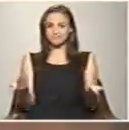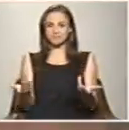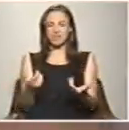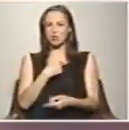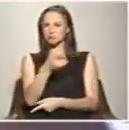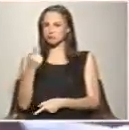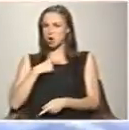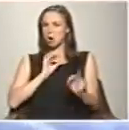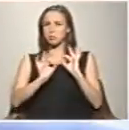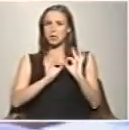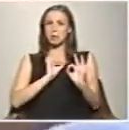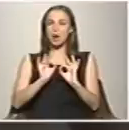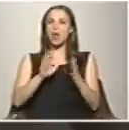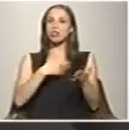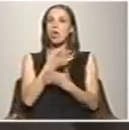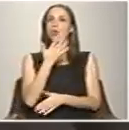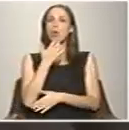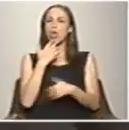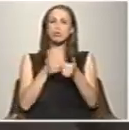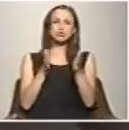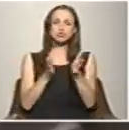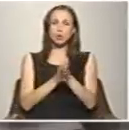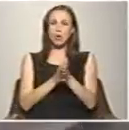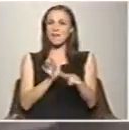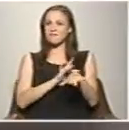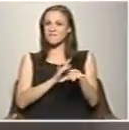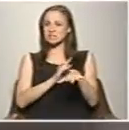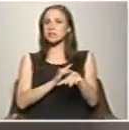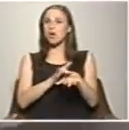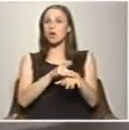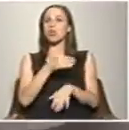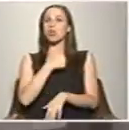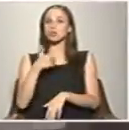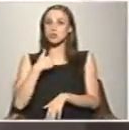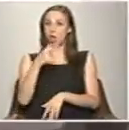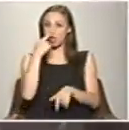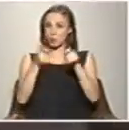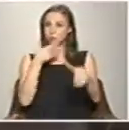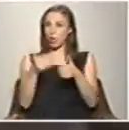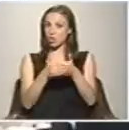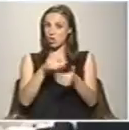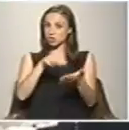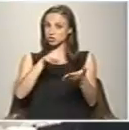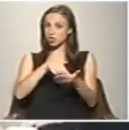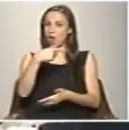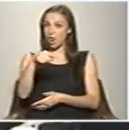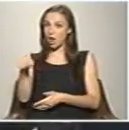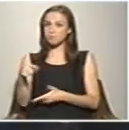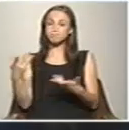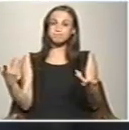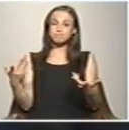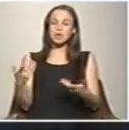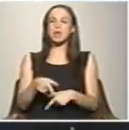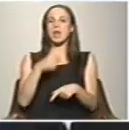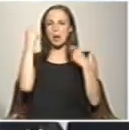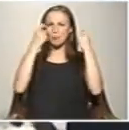prontos para prestar todos os cuidados que as fragilidades de saúde de uma população idosa vai exigir? Terá sido a